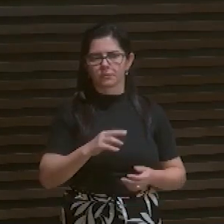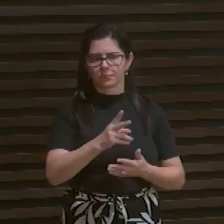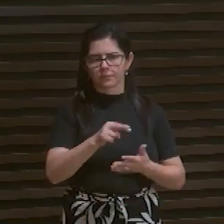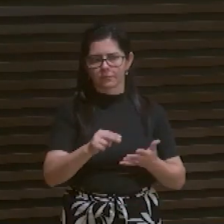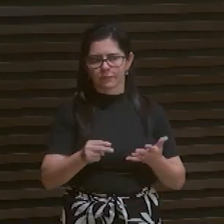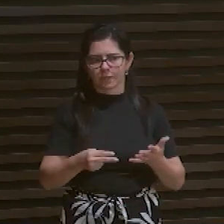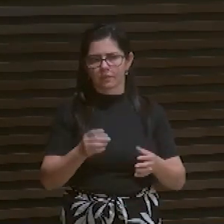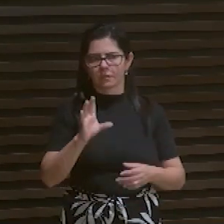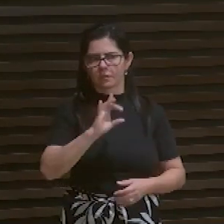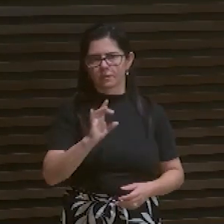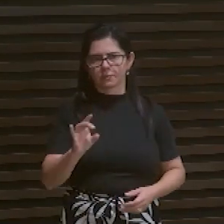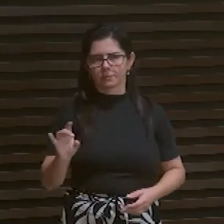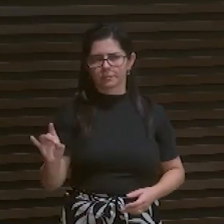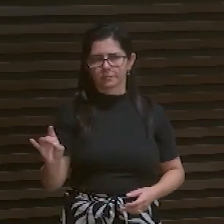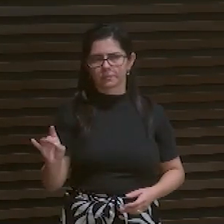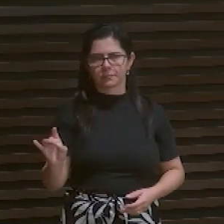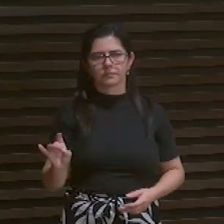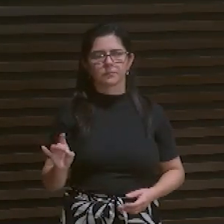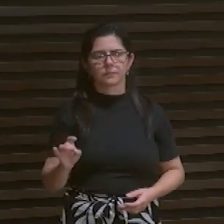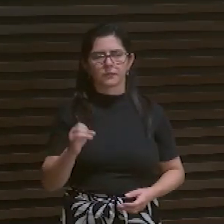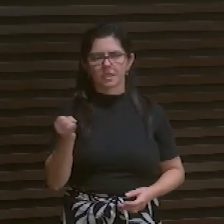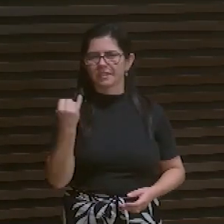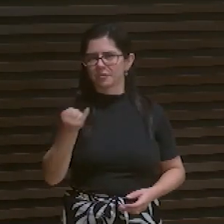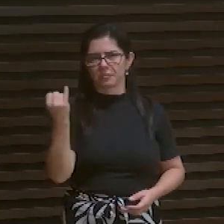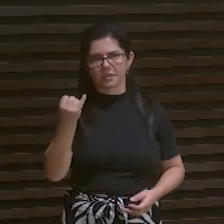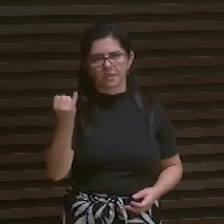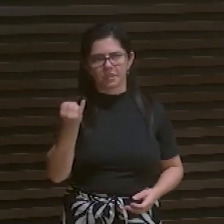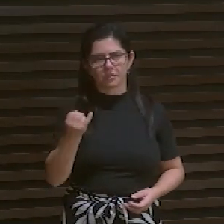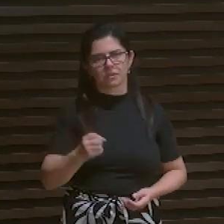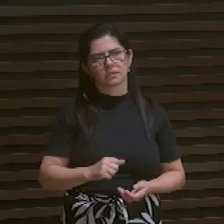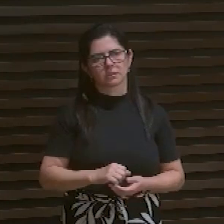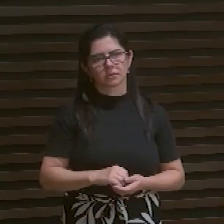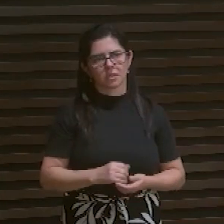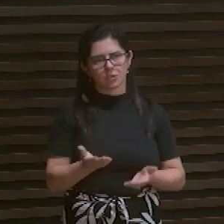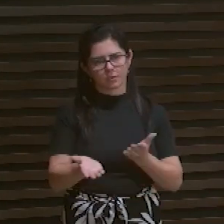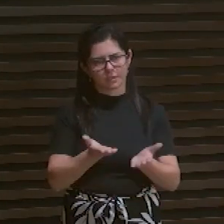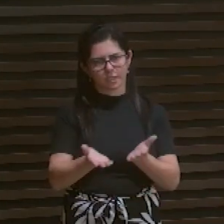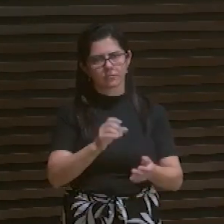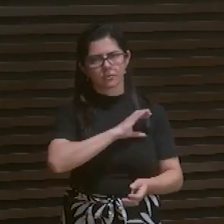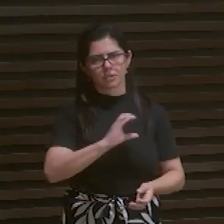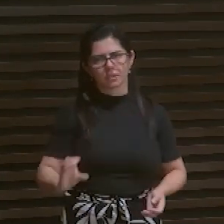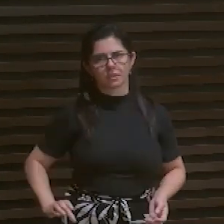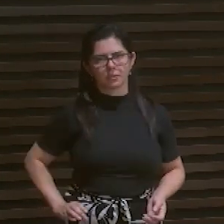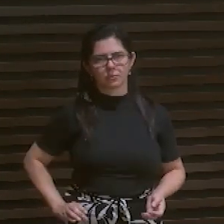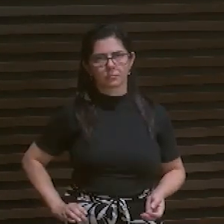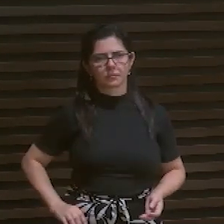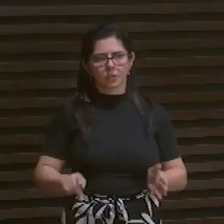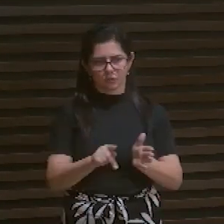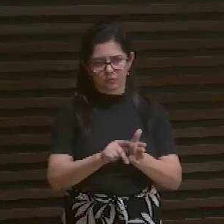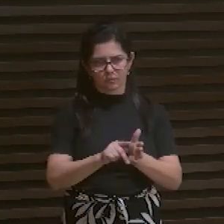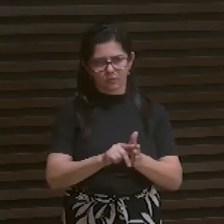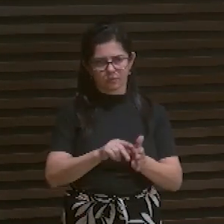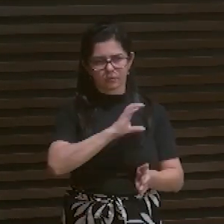status e tantas outras características do ministério de cada servo de Cristo são dadas pelo próprio Cristo. Orgulhar-nos de homem em